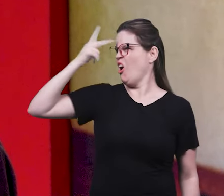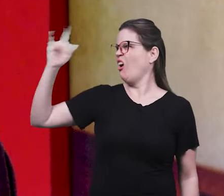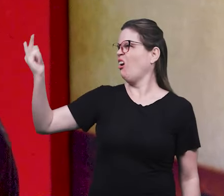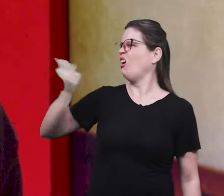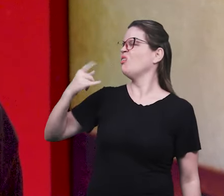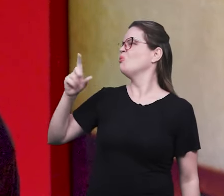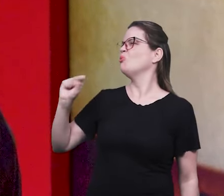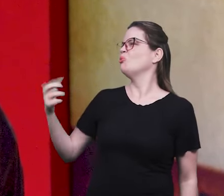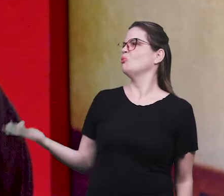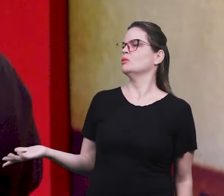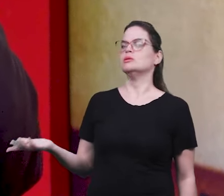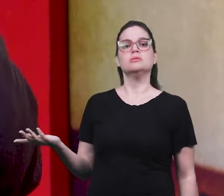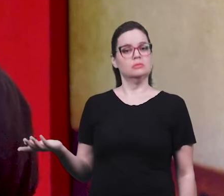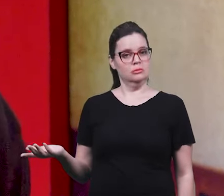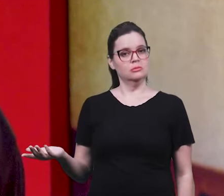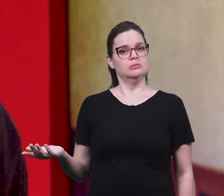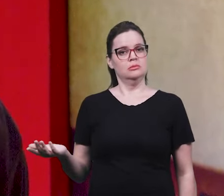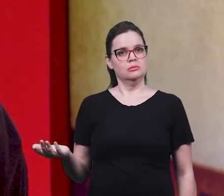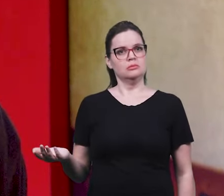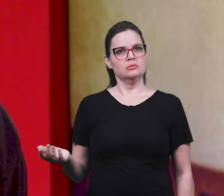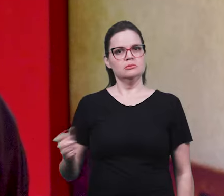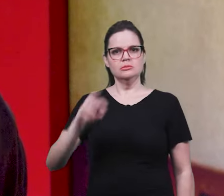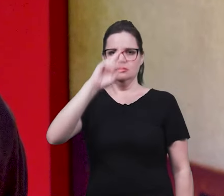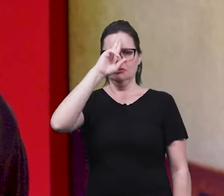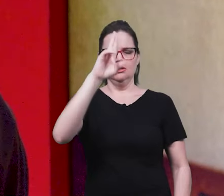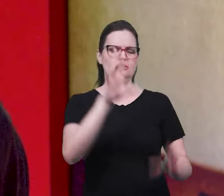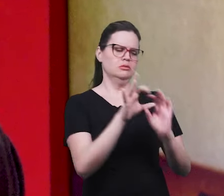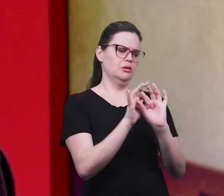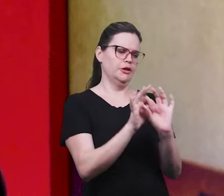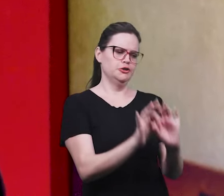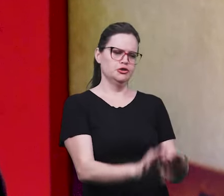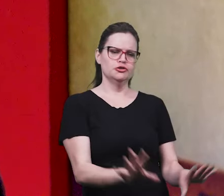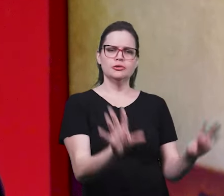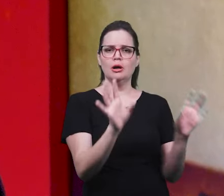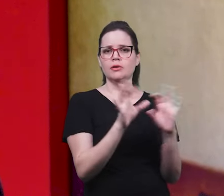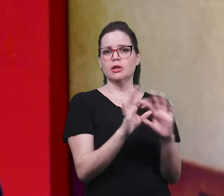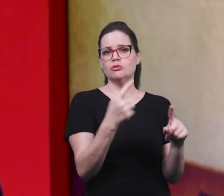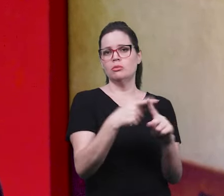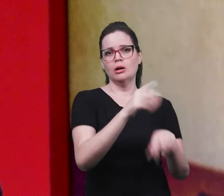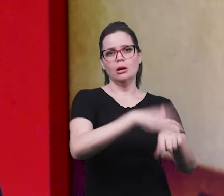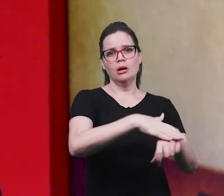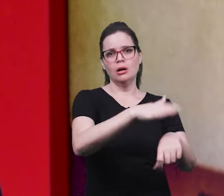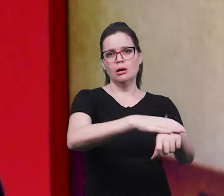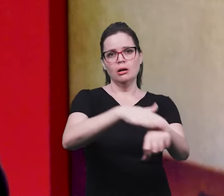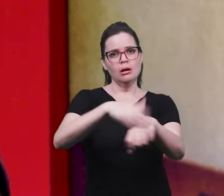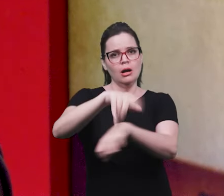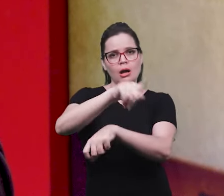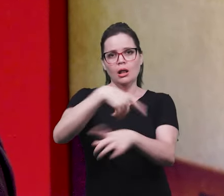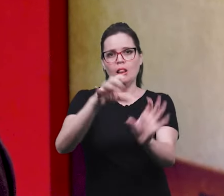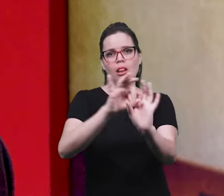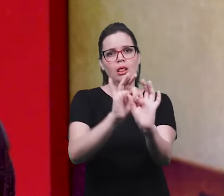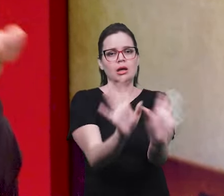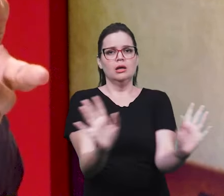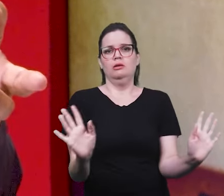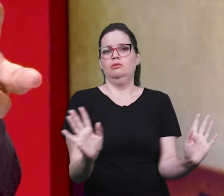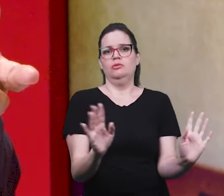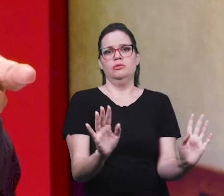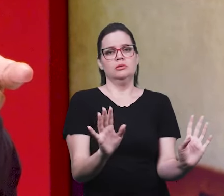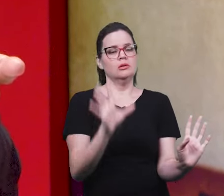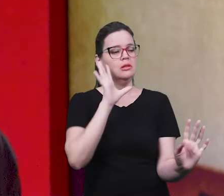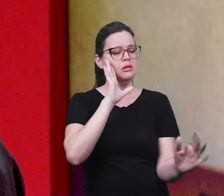o caminho dele, Deus falando com eles, e o Senhor deixava. Então, Deus nunca, digamos assim, usou o poder dele para impedir o homem de fazer o que ele